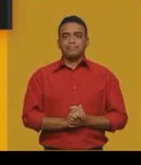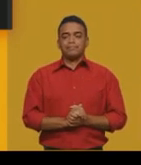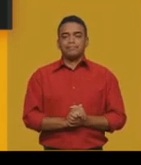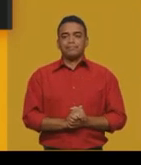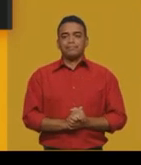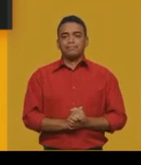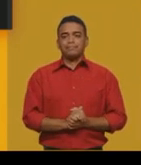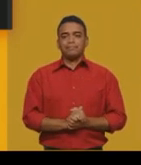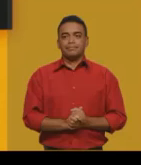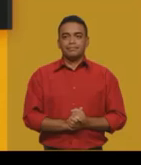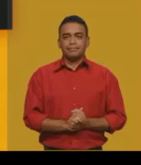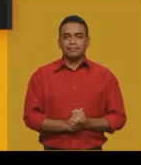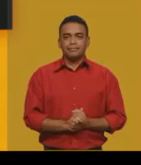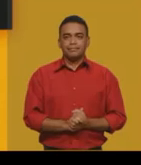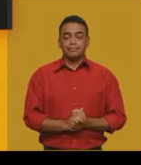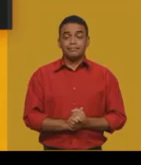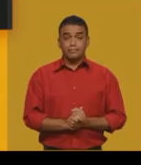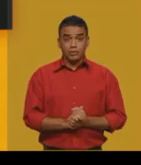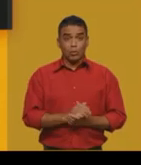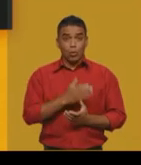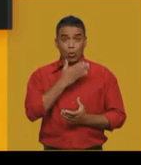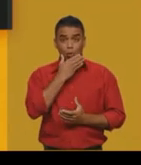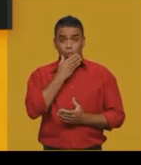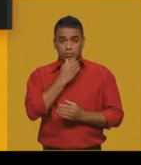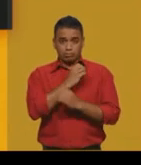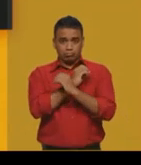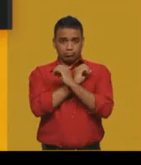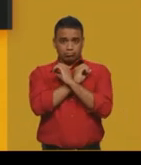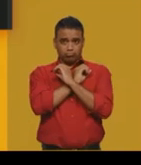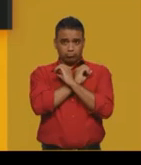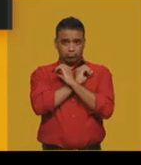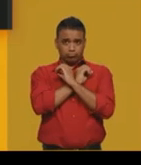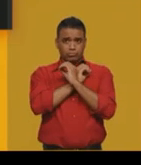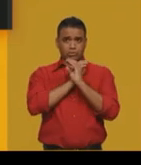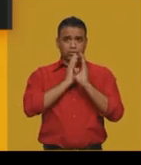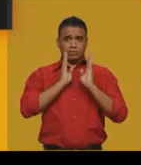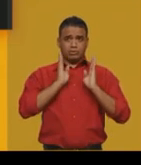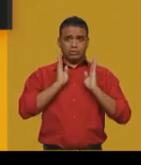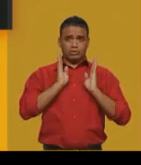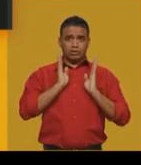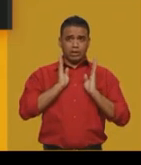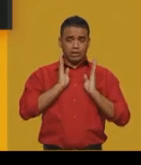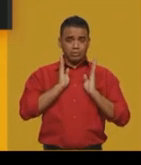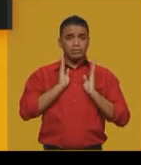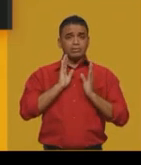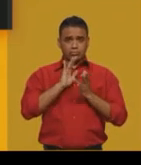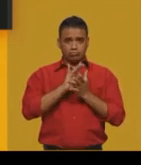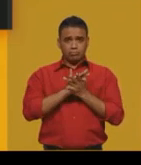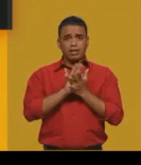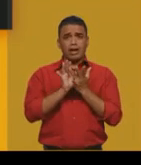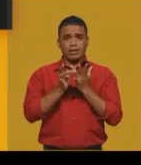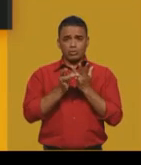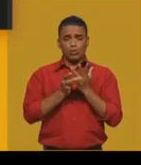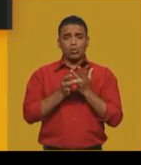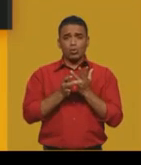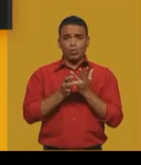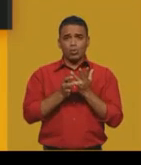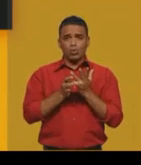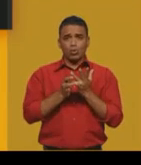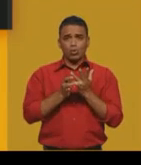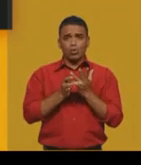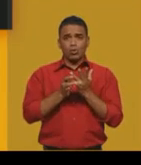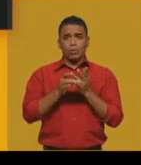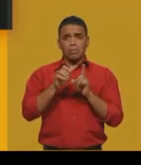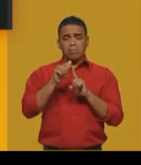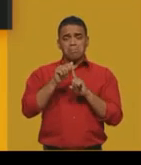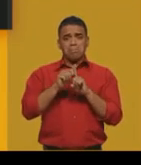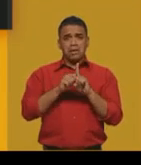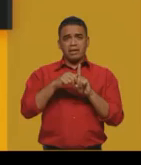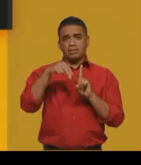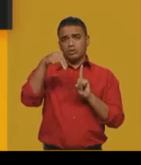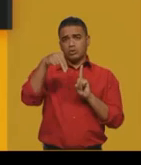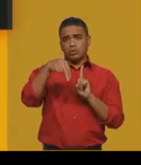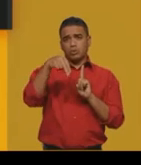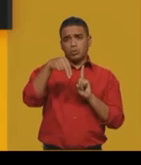born? Shakespeare married Anne Hathaway, com quem ele casou, on November 28th,